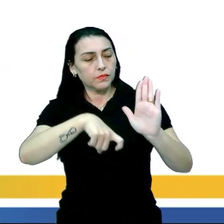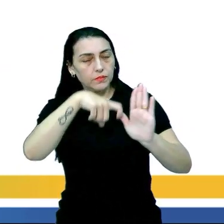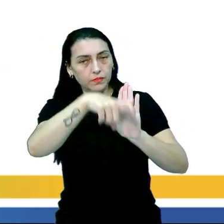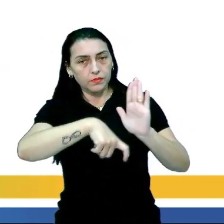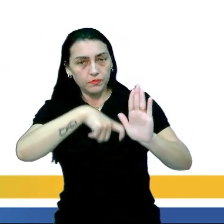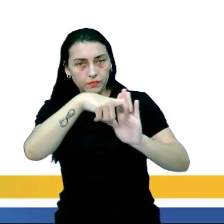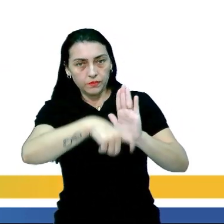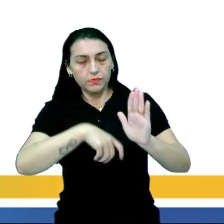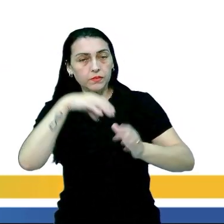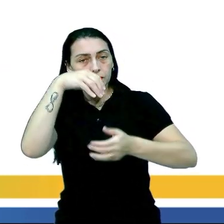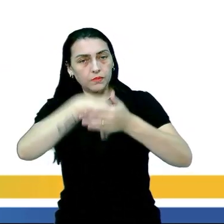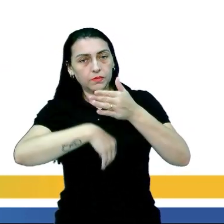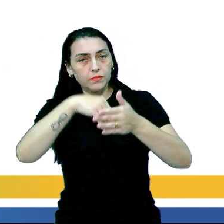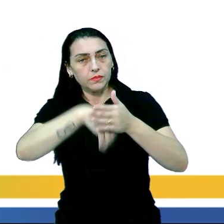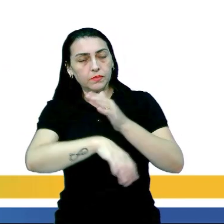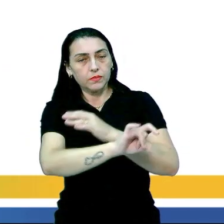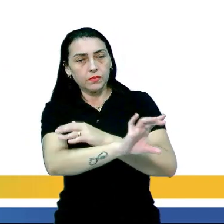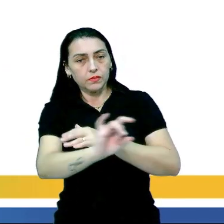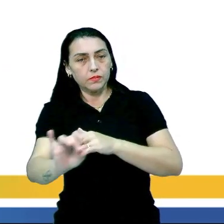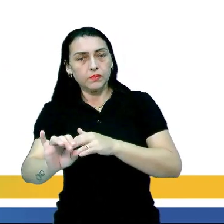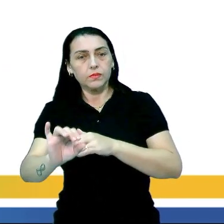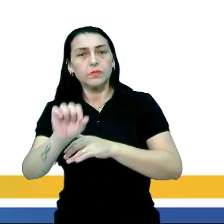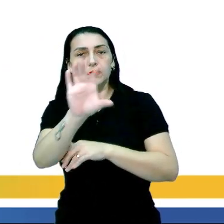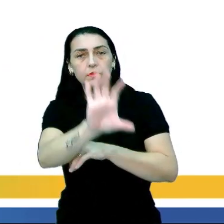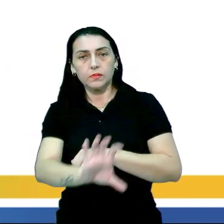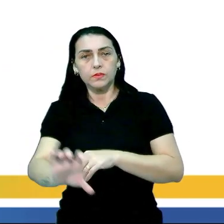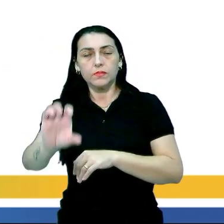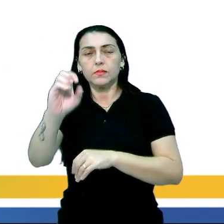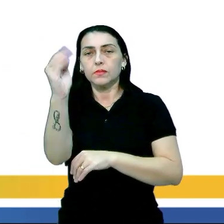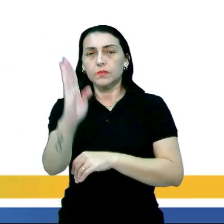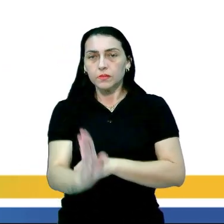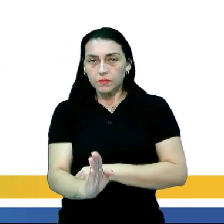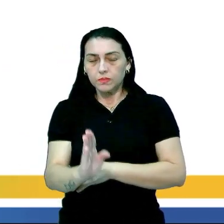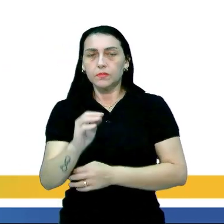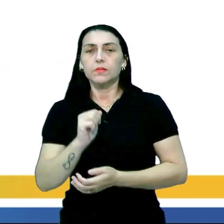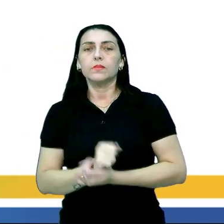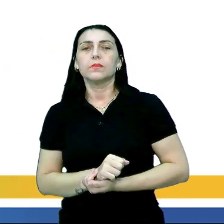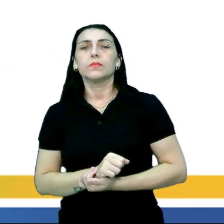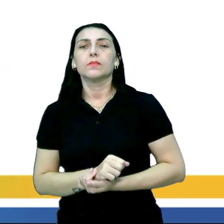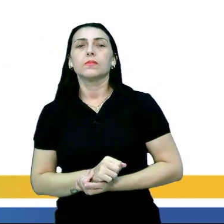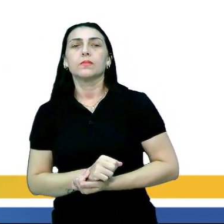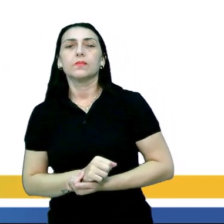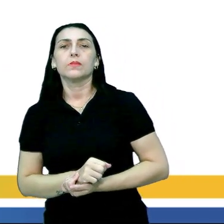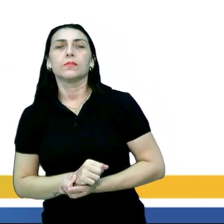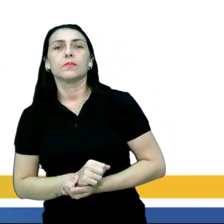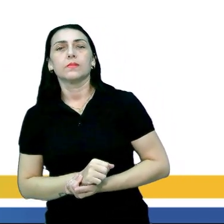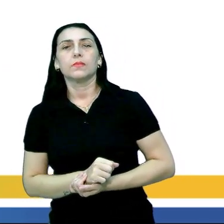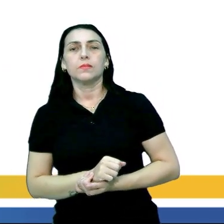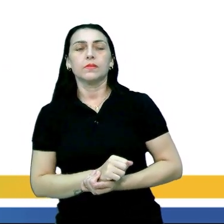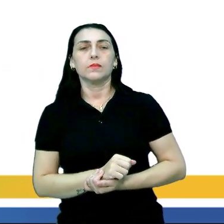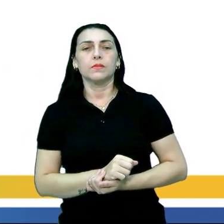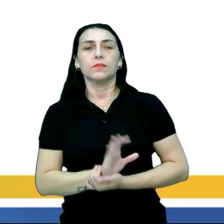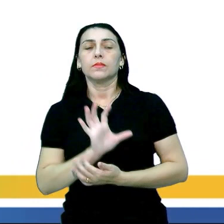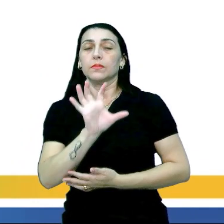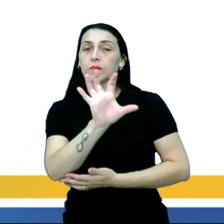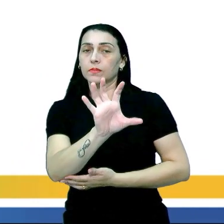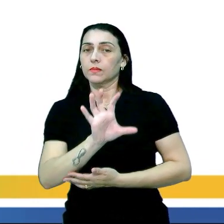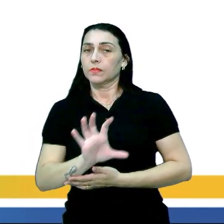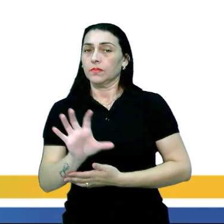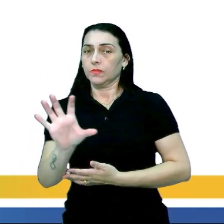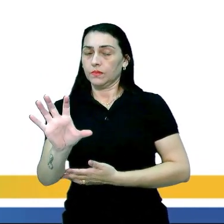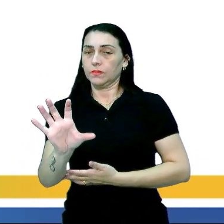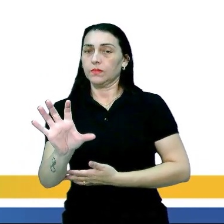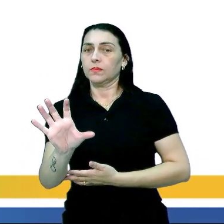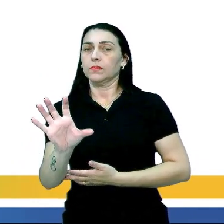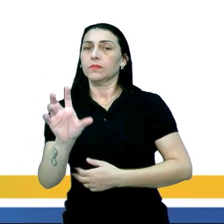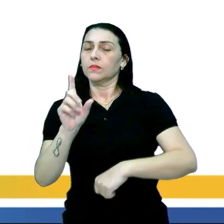agropecuária dentro de cada região brasileira. E a questão A diz que o sertão nordestino,